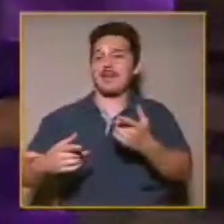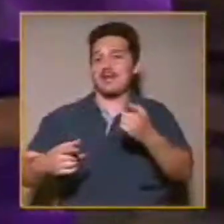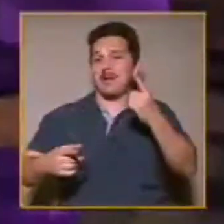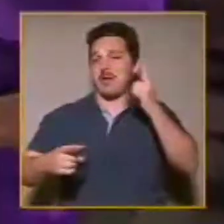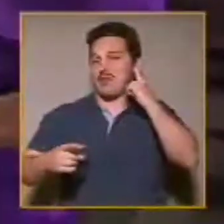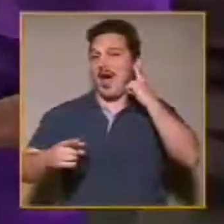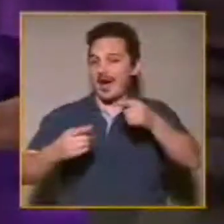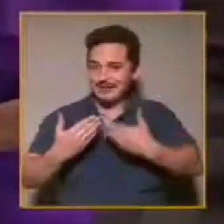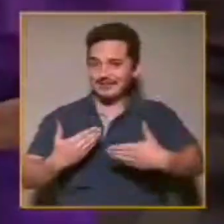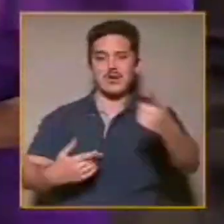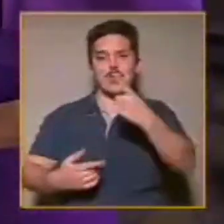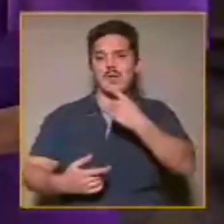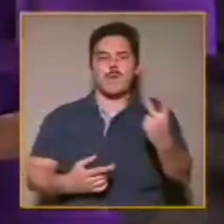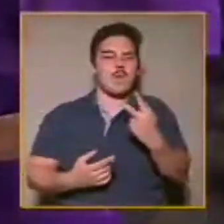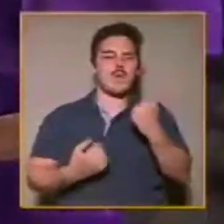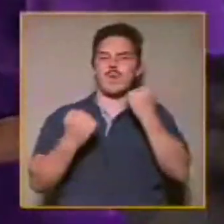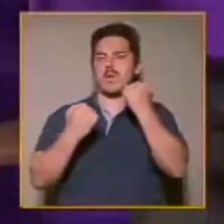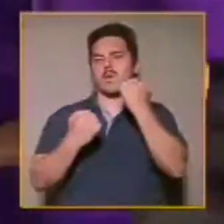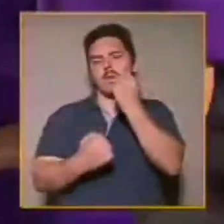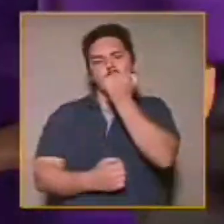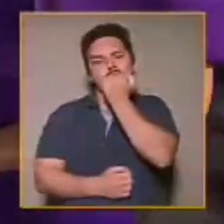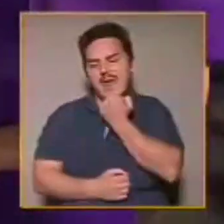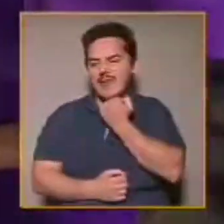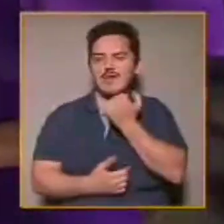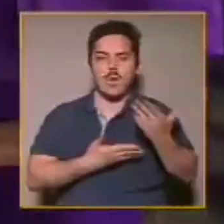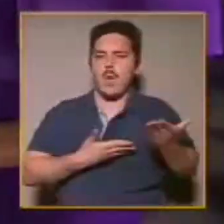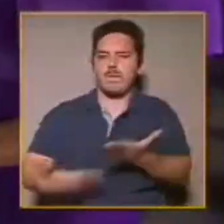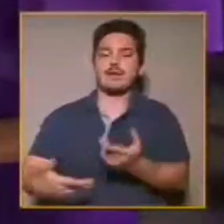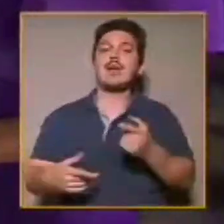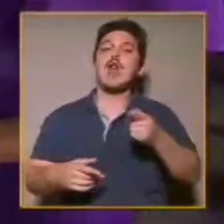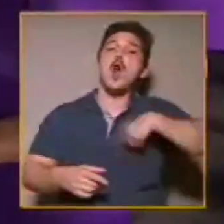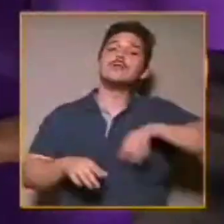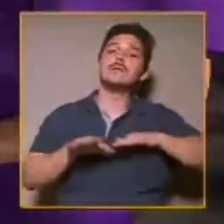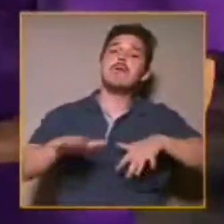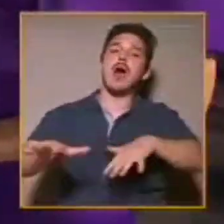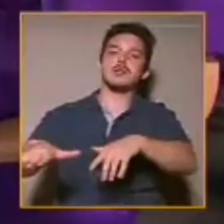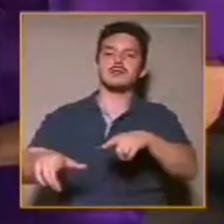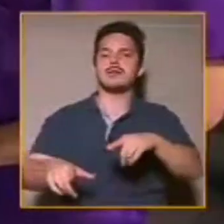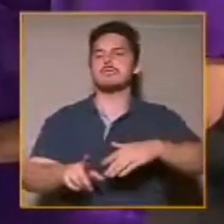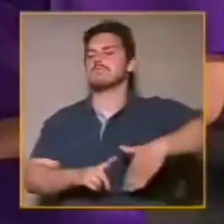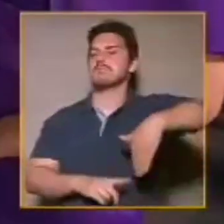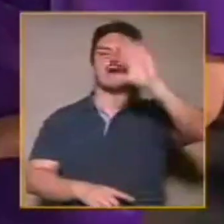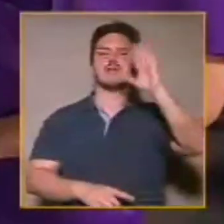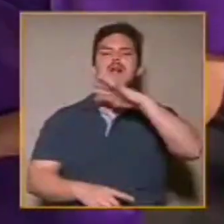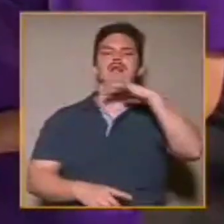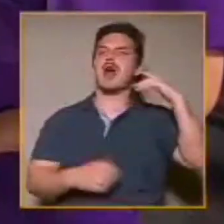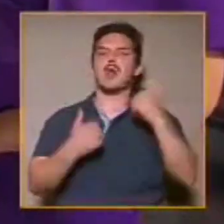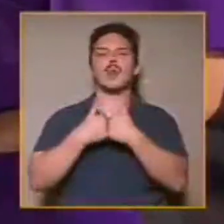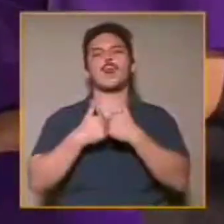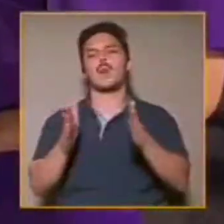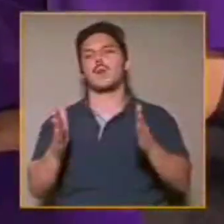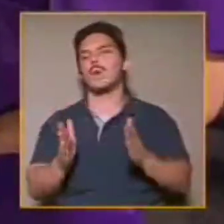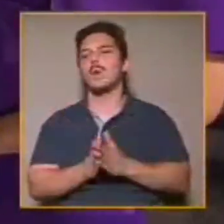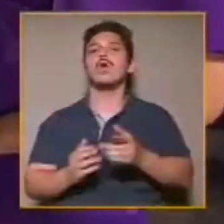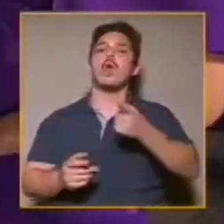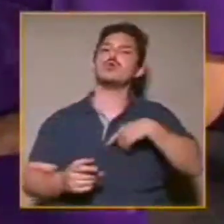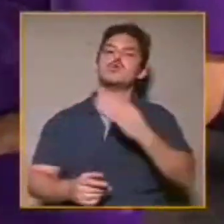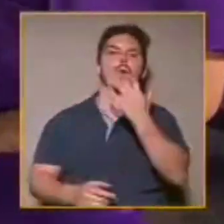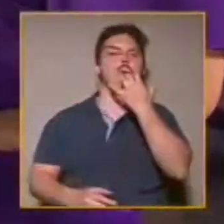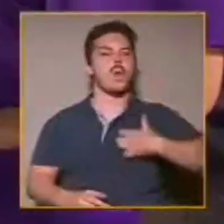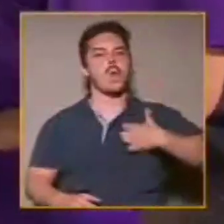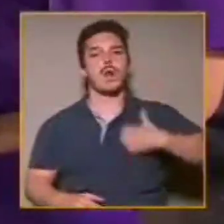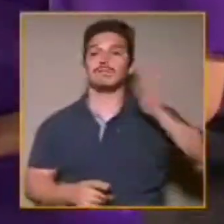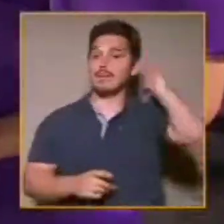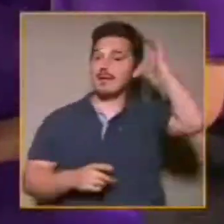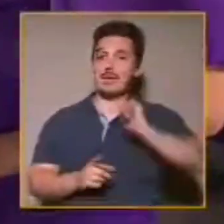super contentes de nos terem convidado. A nossa marcha é a mais gira de todas e estamos muito, muito orgulhosos de ser